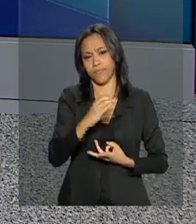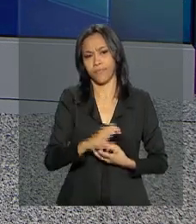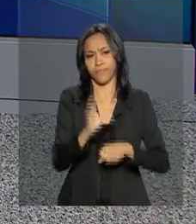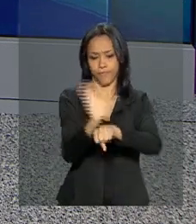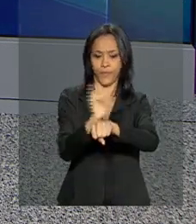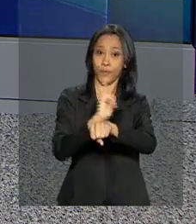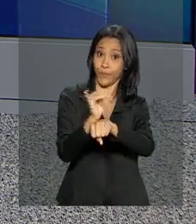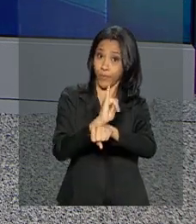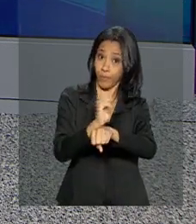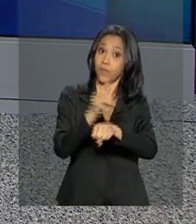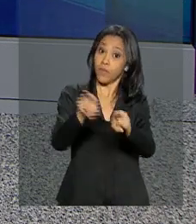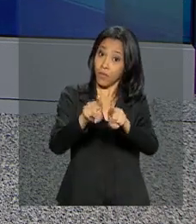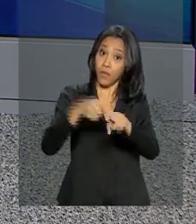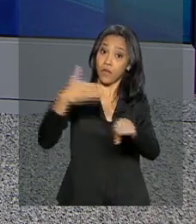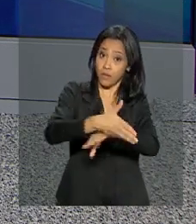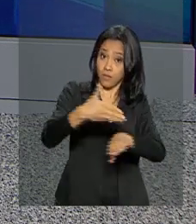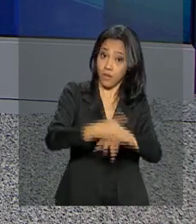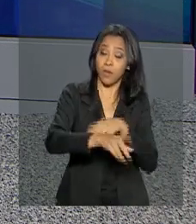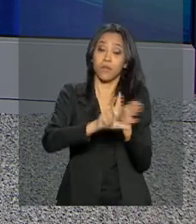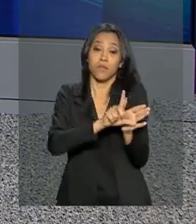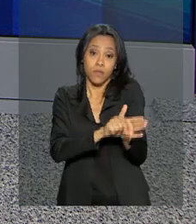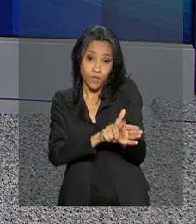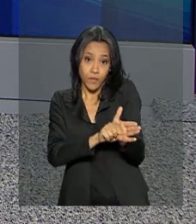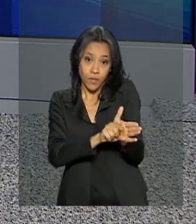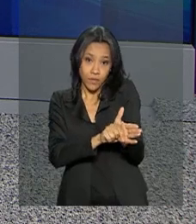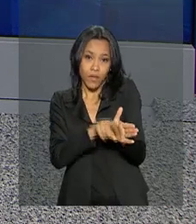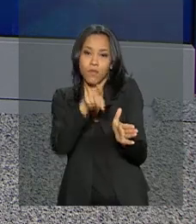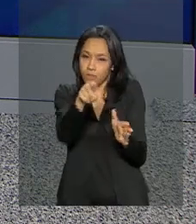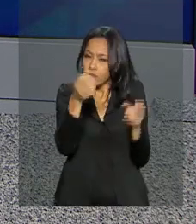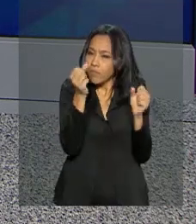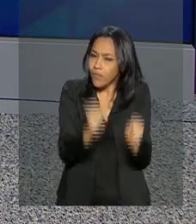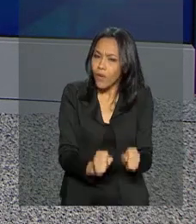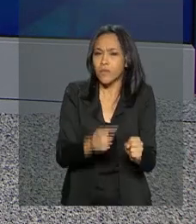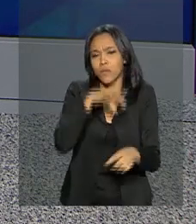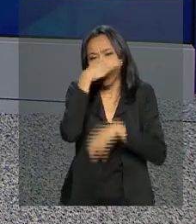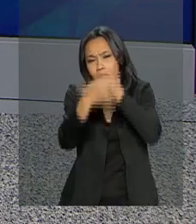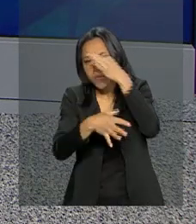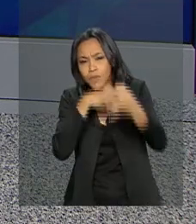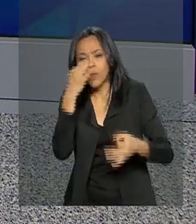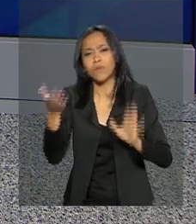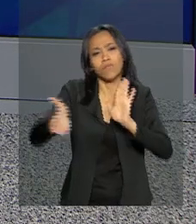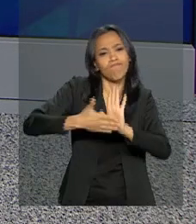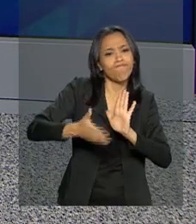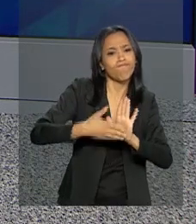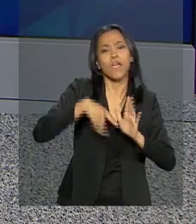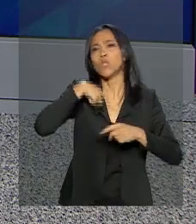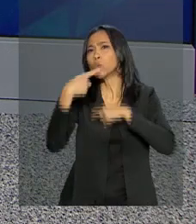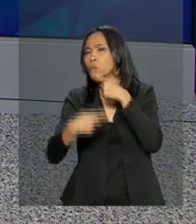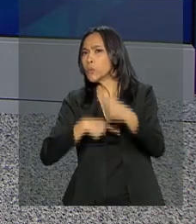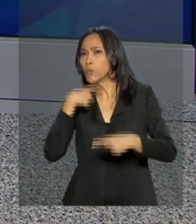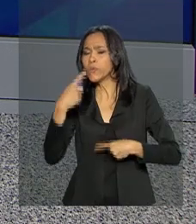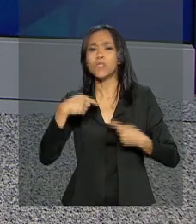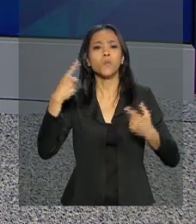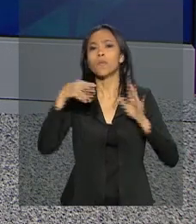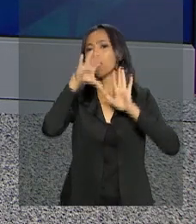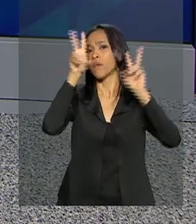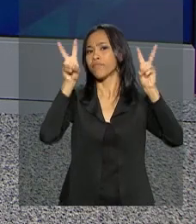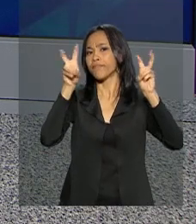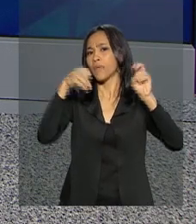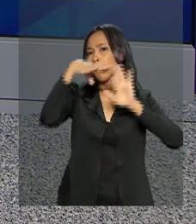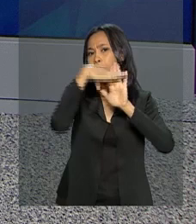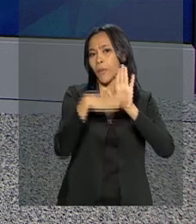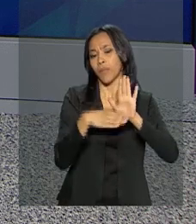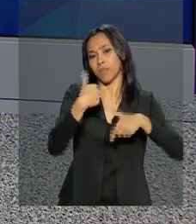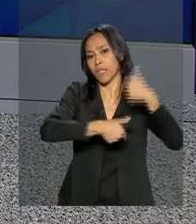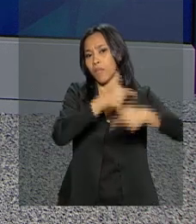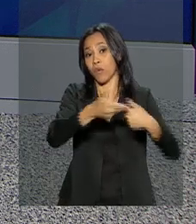no YouTube. Acesse também o nosso perfil no Twitter. Você pode mandar suas sugestões de reportagens e dúvidas sobre programas e ações do